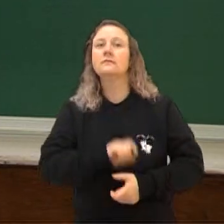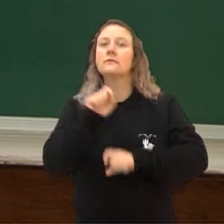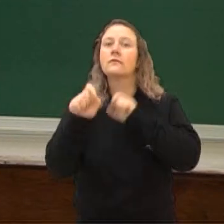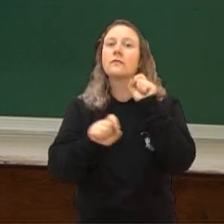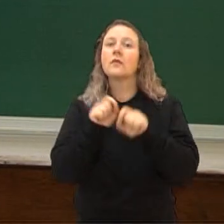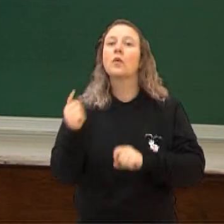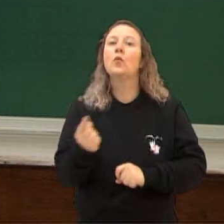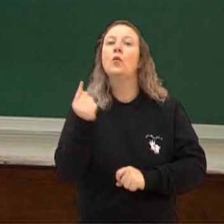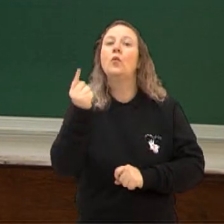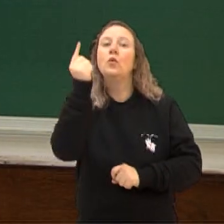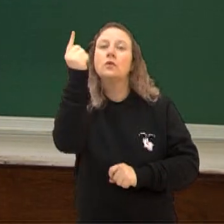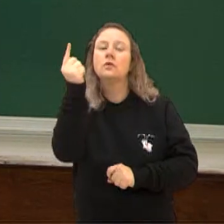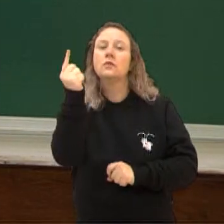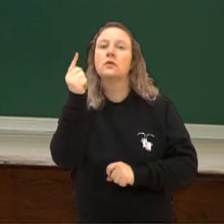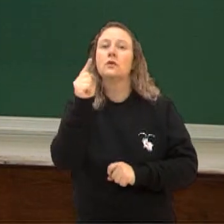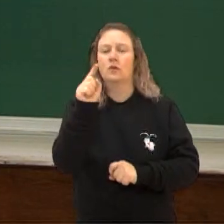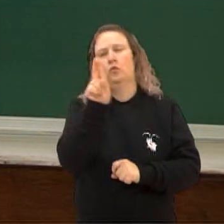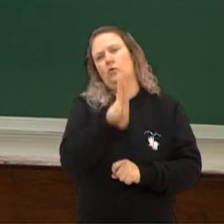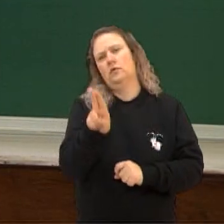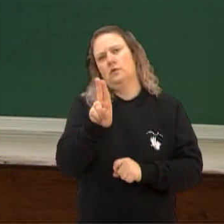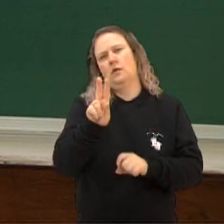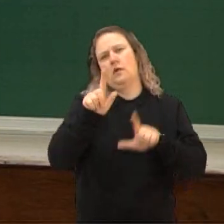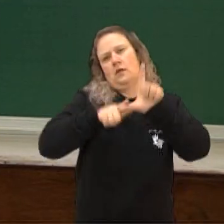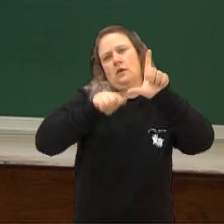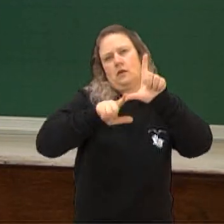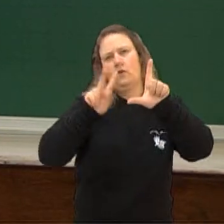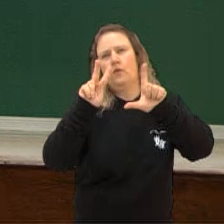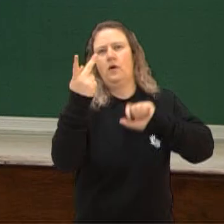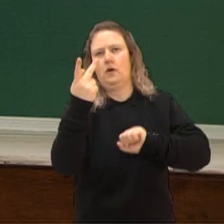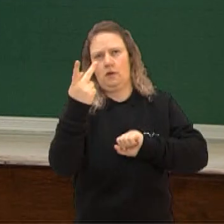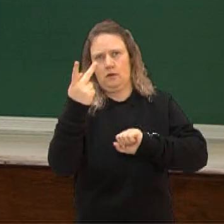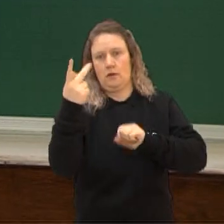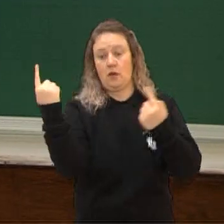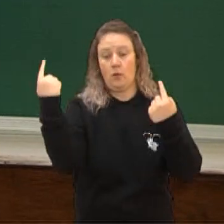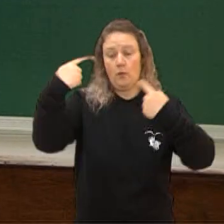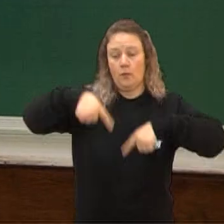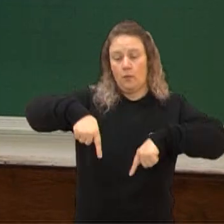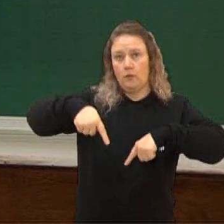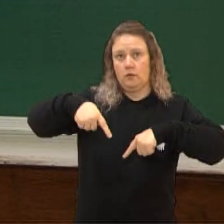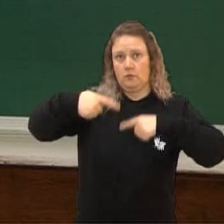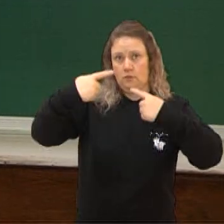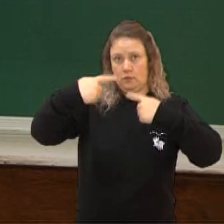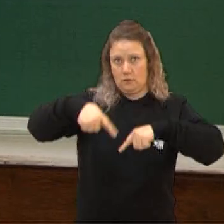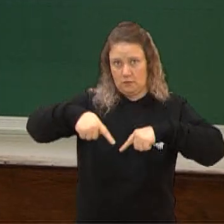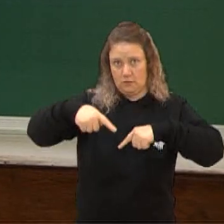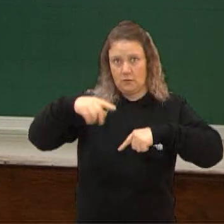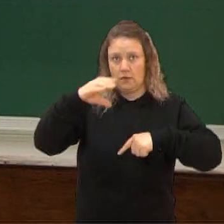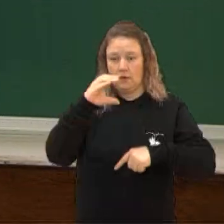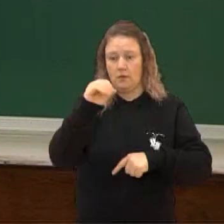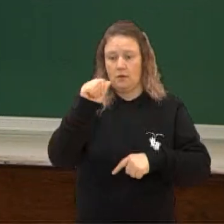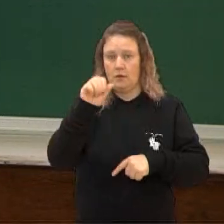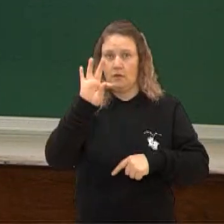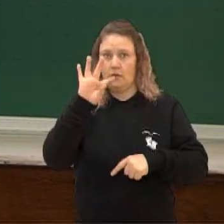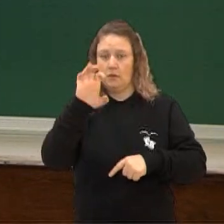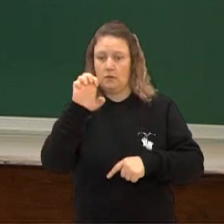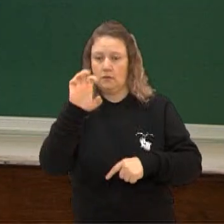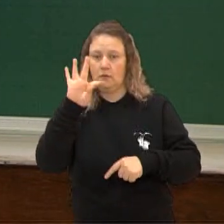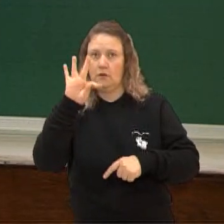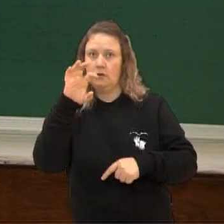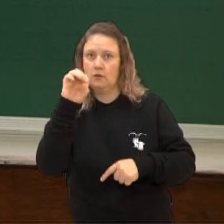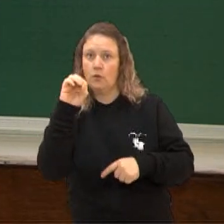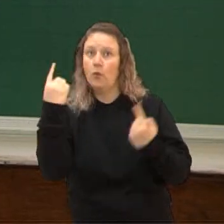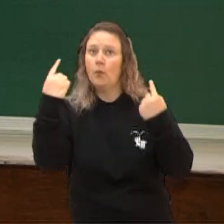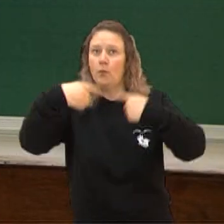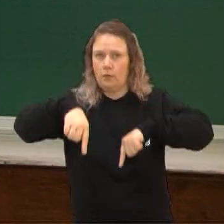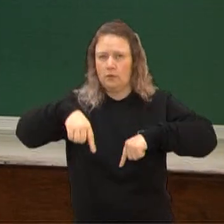é utilizada normalmente como H, ela é o cateto oposto ao ângulo de 60 graus. Lembram daquela concepção? Lembra da altura?